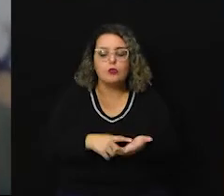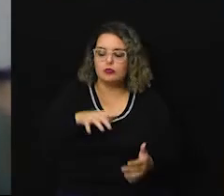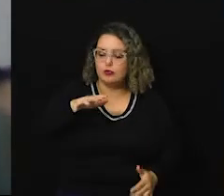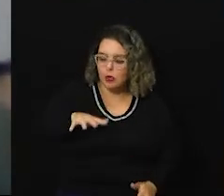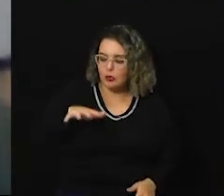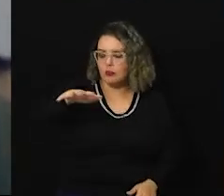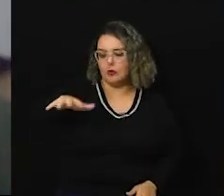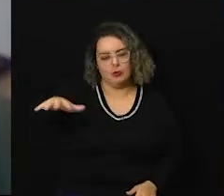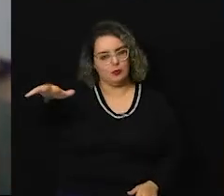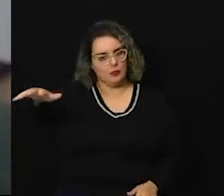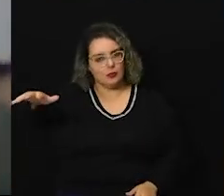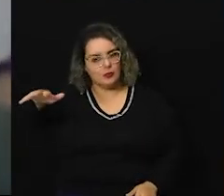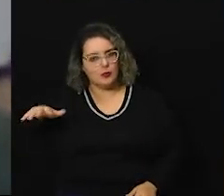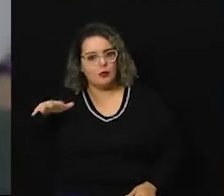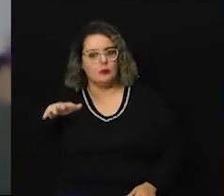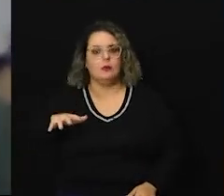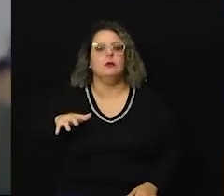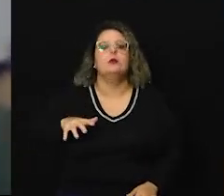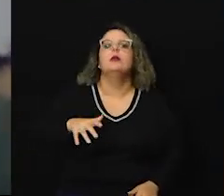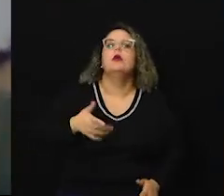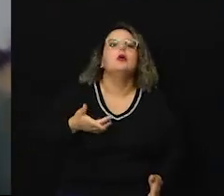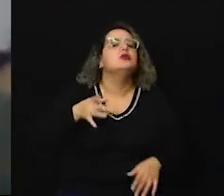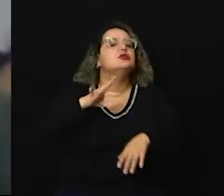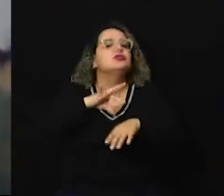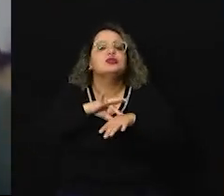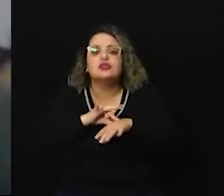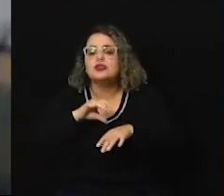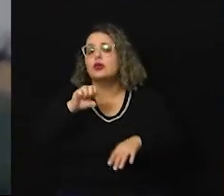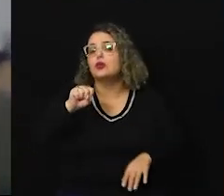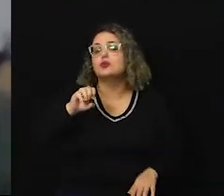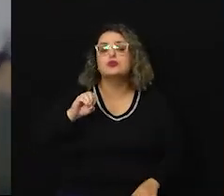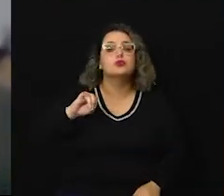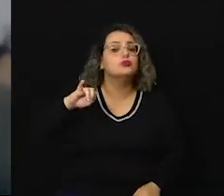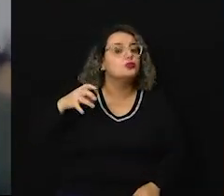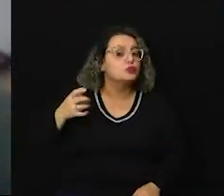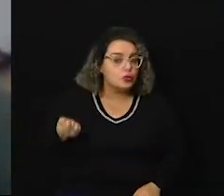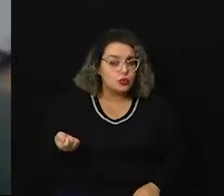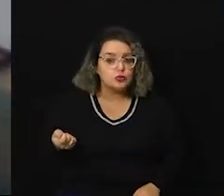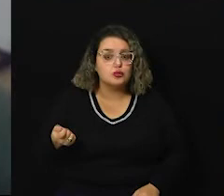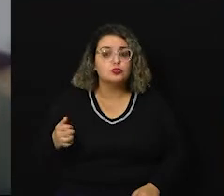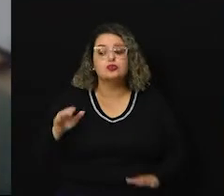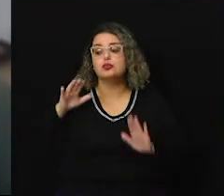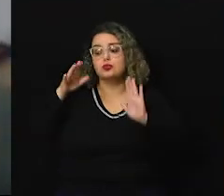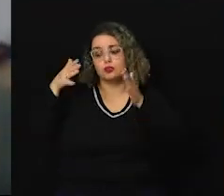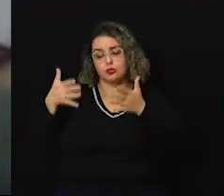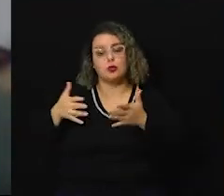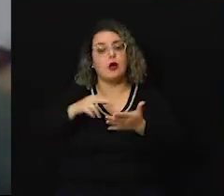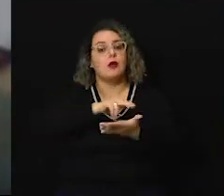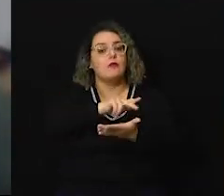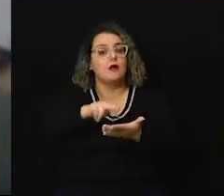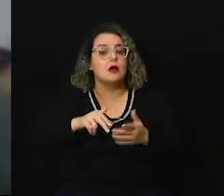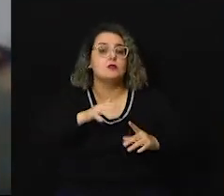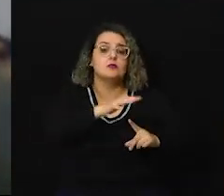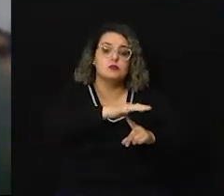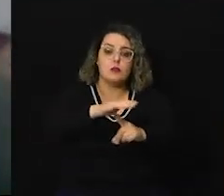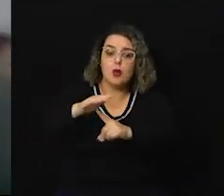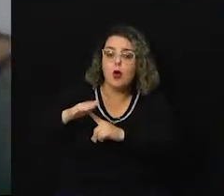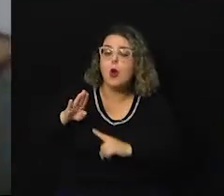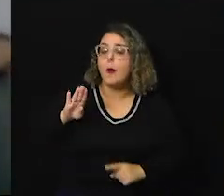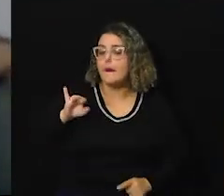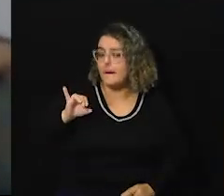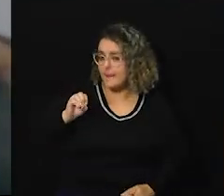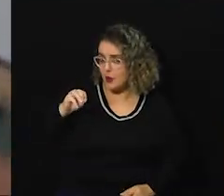setoriais né desses grandes produtores de carne de soja em relação a biodiversidade EA conservação deste bioma